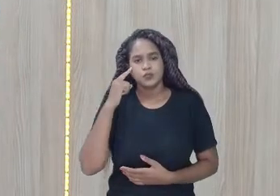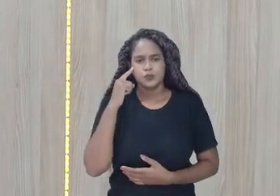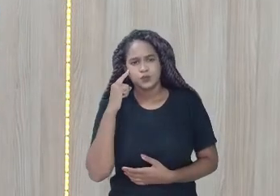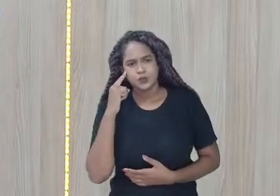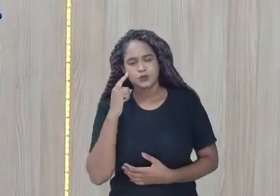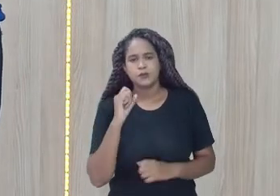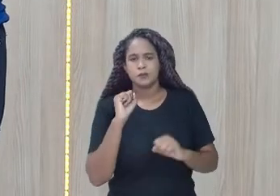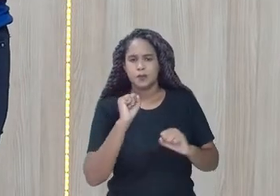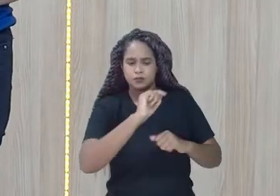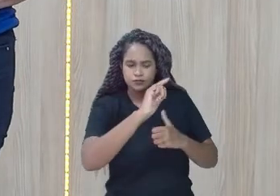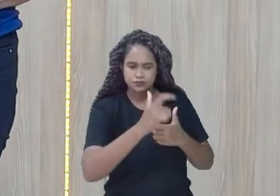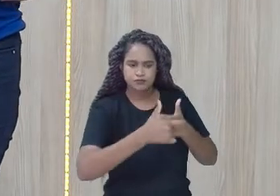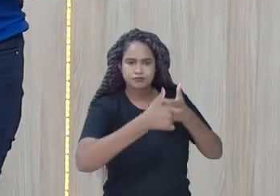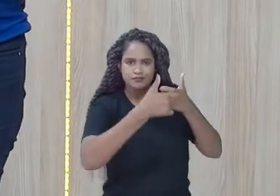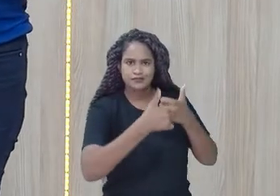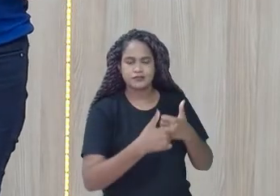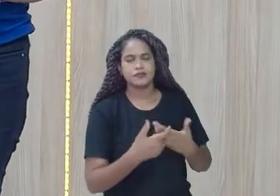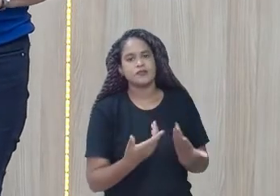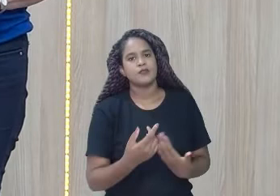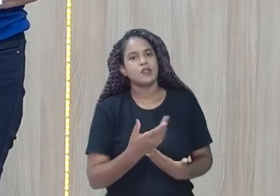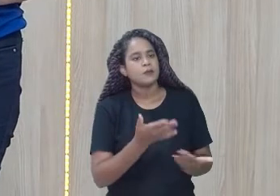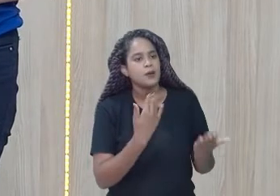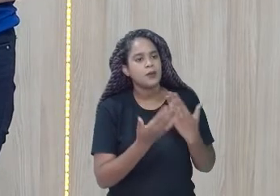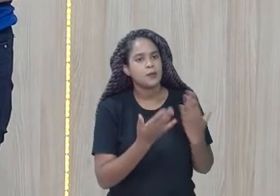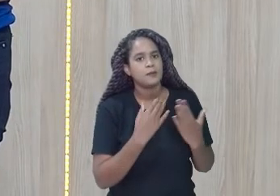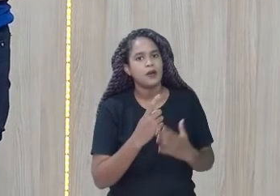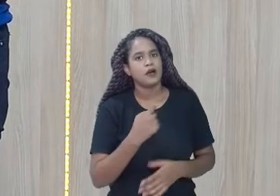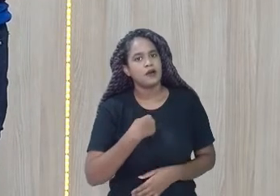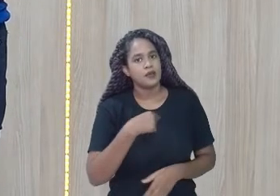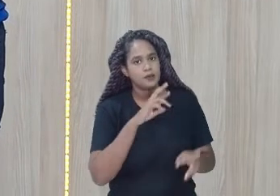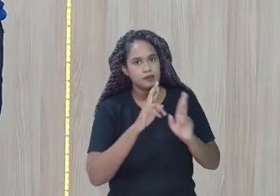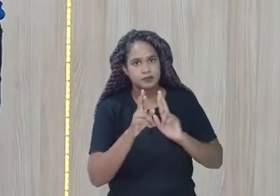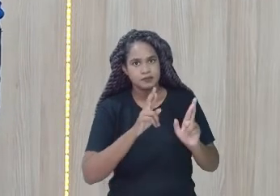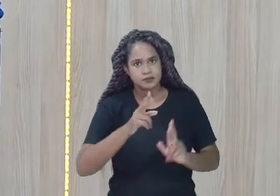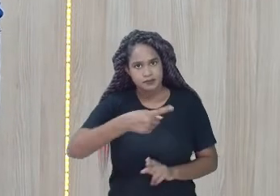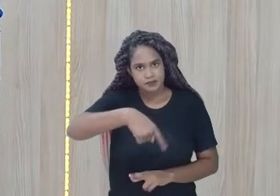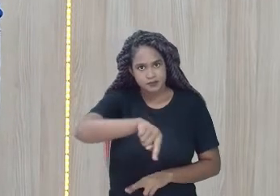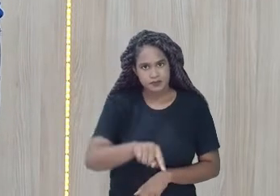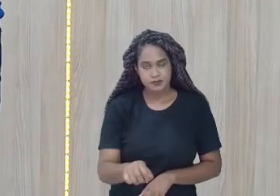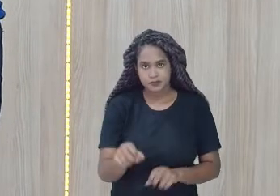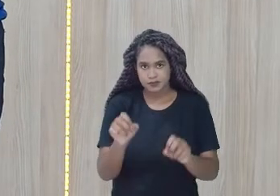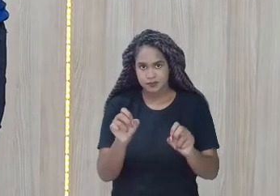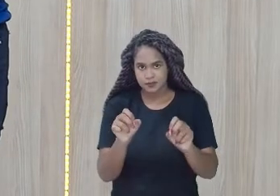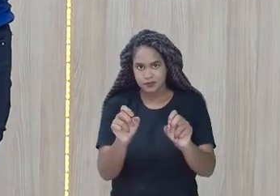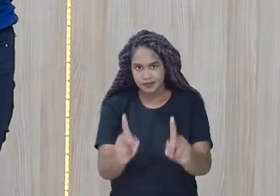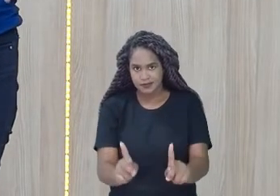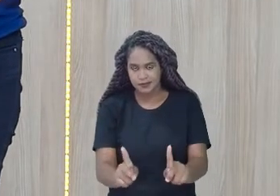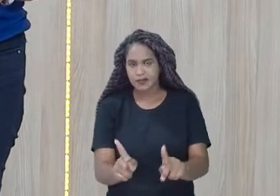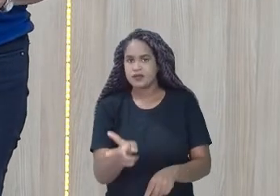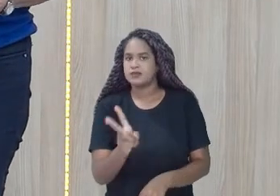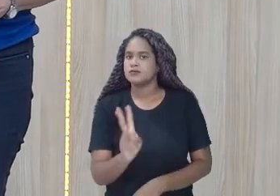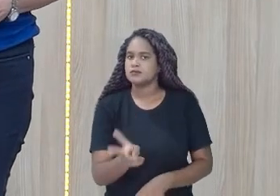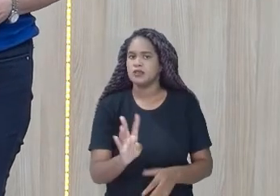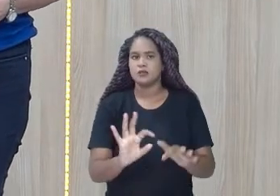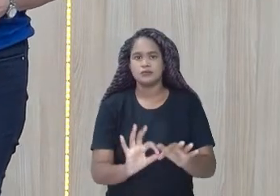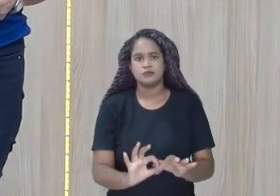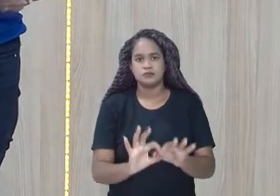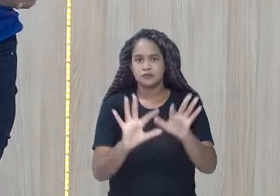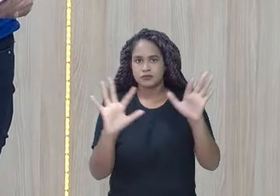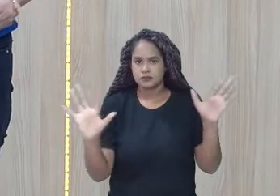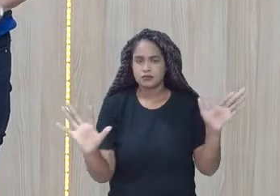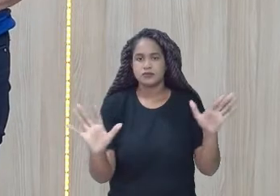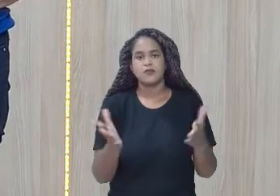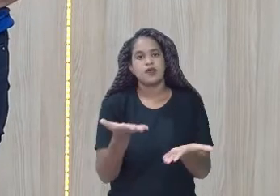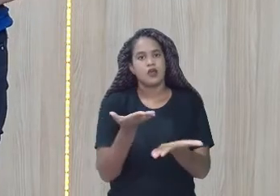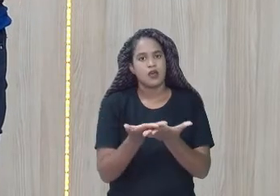um like, conversa conosco que eu estarei lá para responder a vocês, tá certo? Sempre à disposição de vocês, que essas